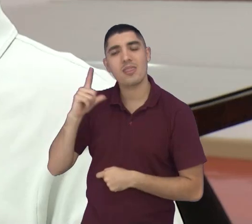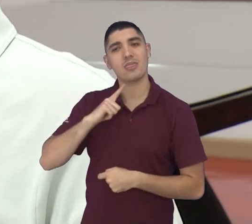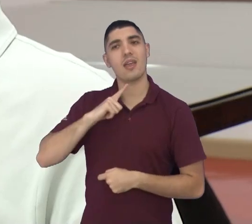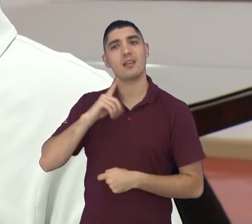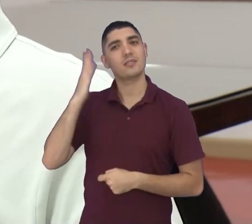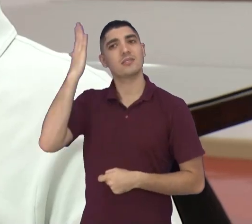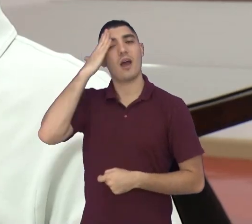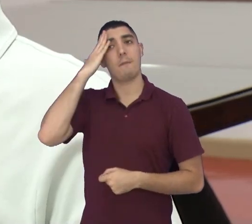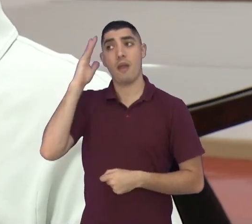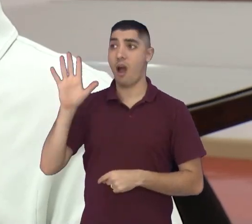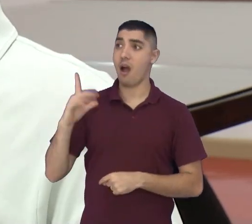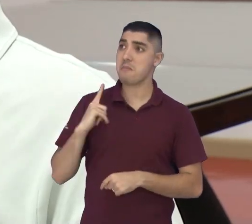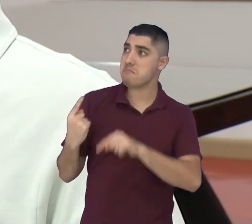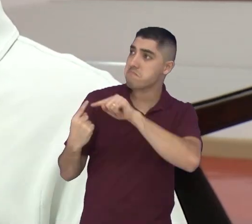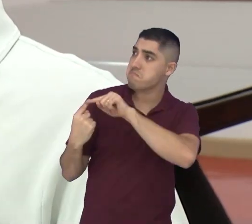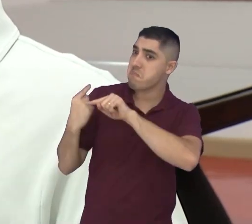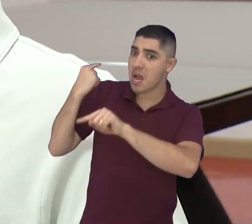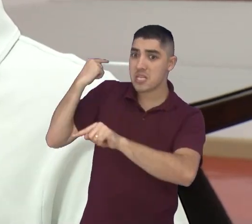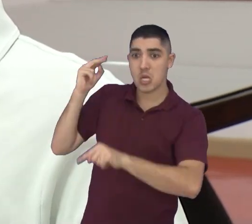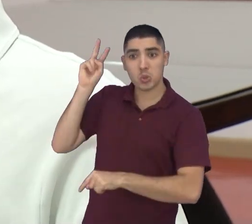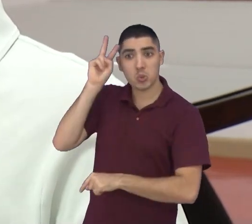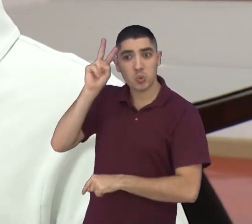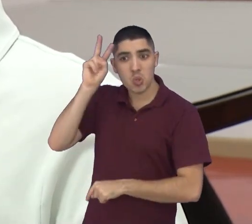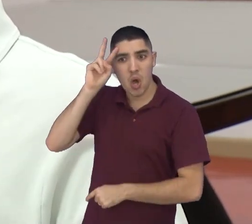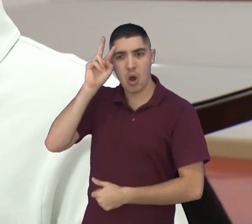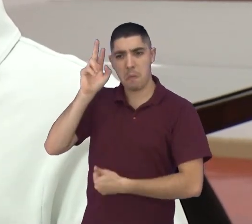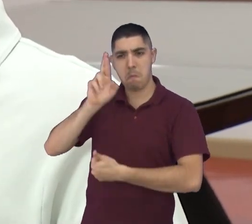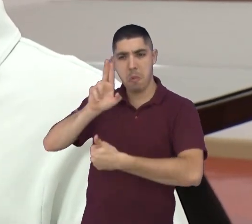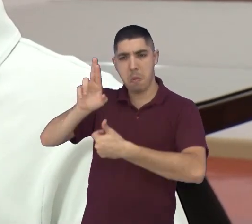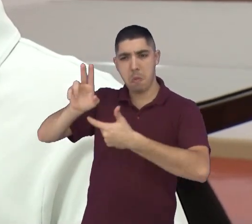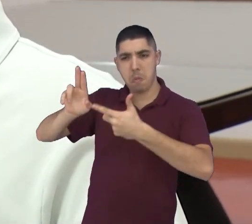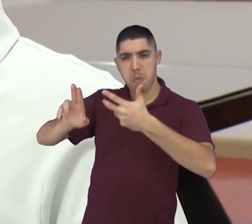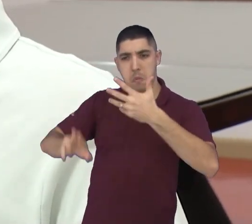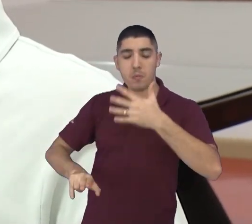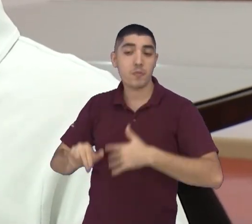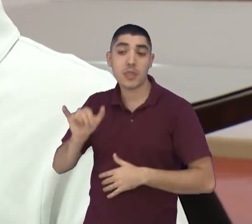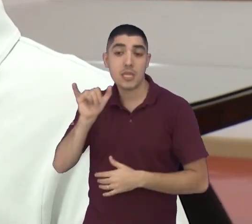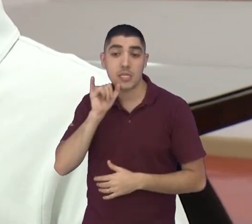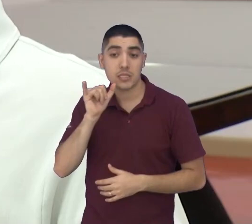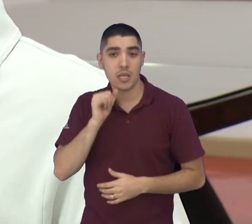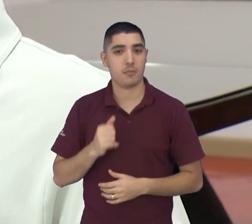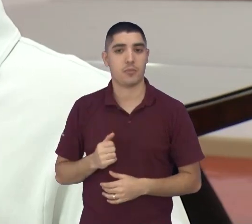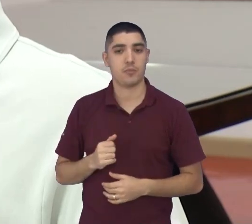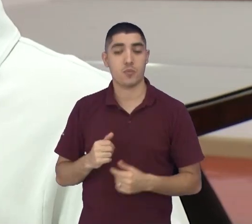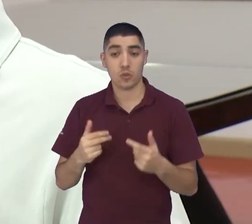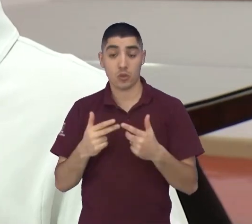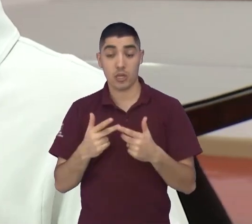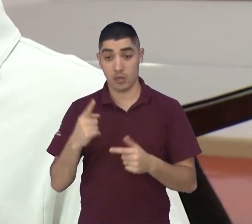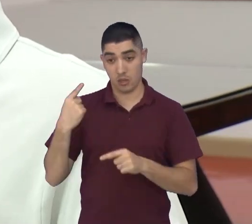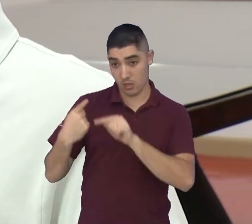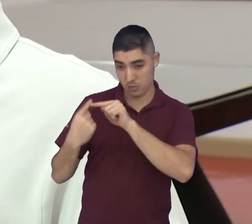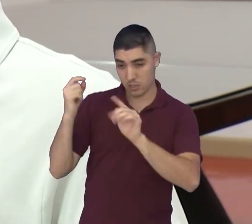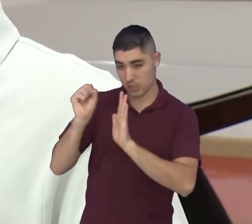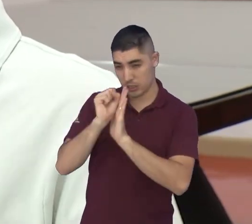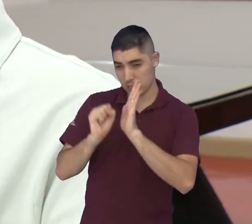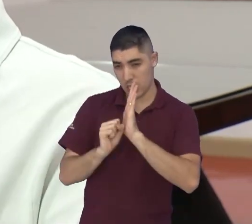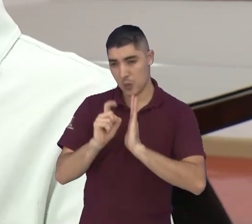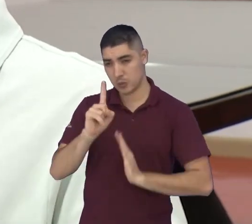histórica para seguir. Quer dizer, desde Porto Seguro, desde o século XVI,